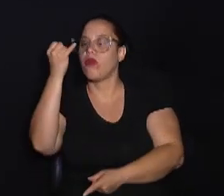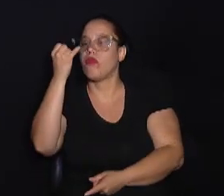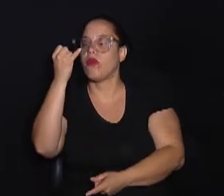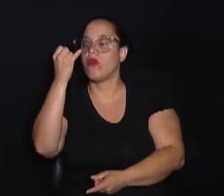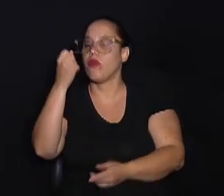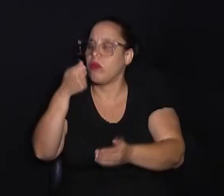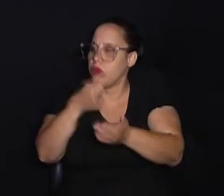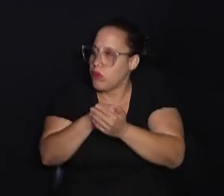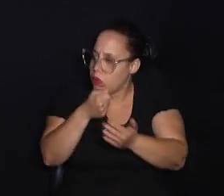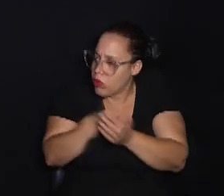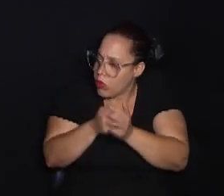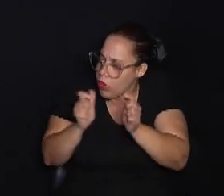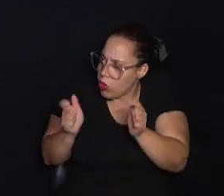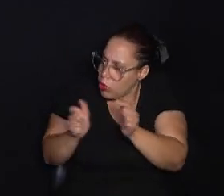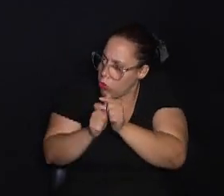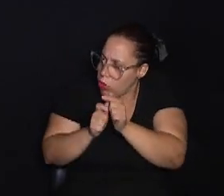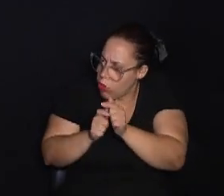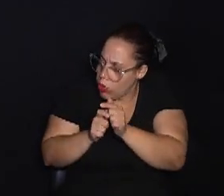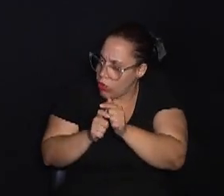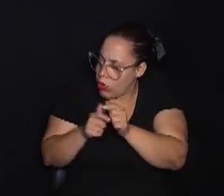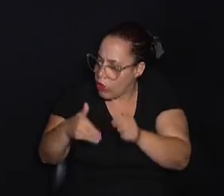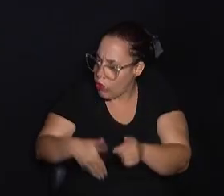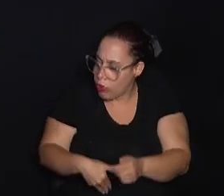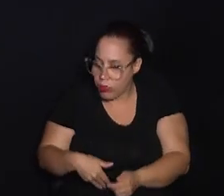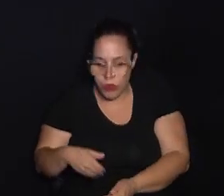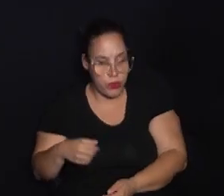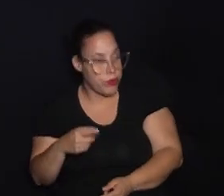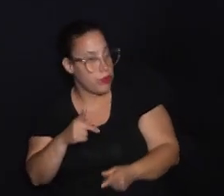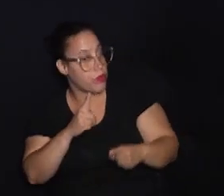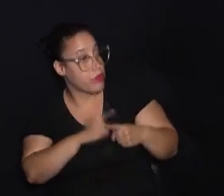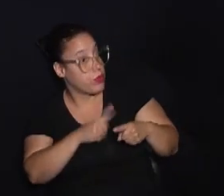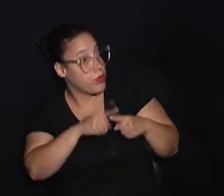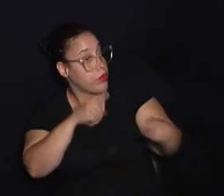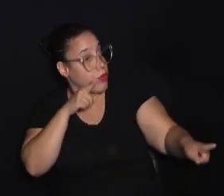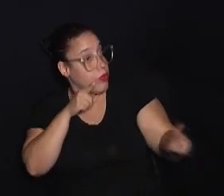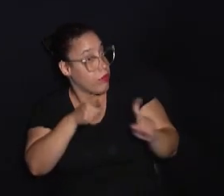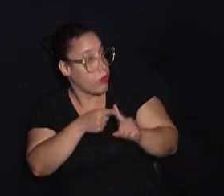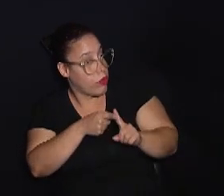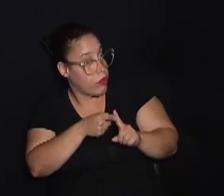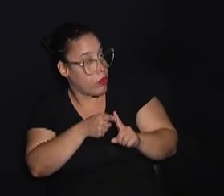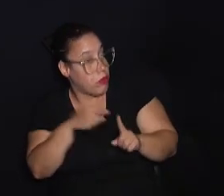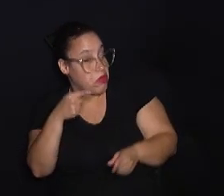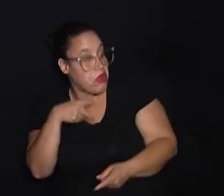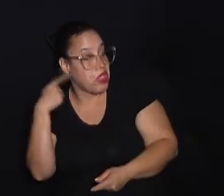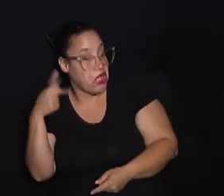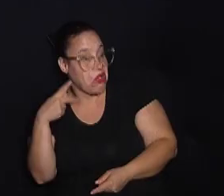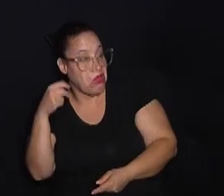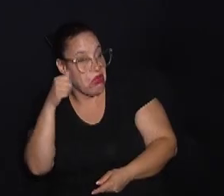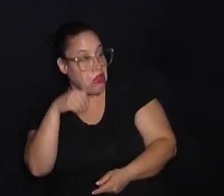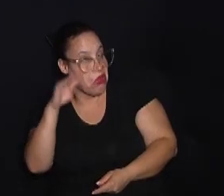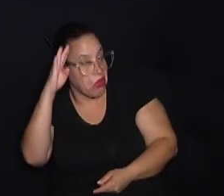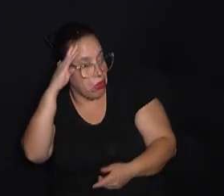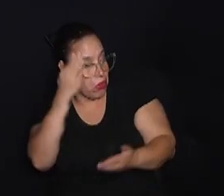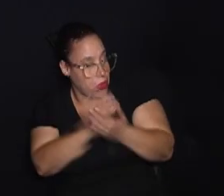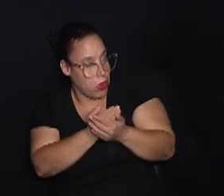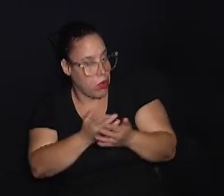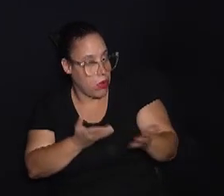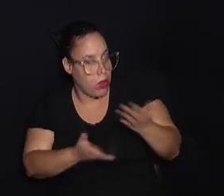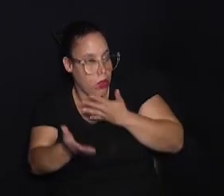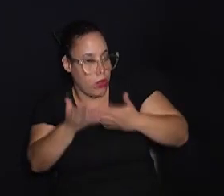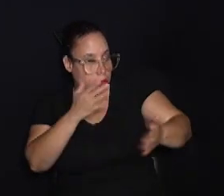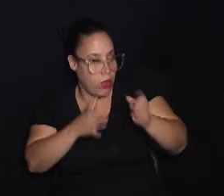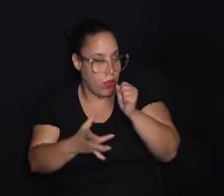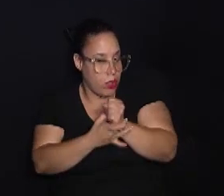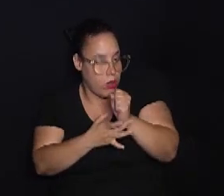tentar diminuir a fome aqui na nossa cidade. Porque o objetivo, né, desse projeto, vereadora, eu acredito que é a promoção de políticas de